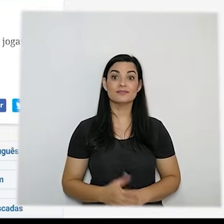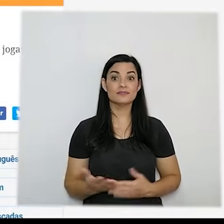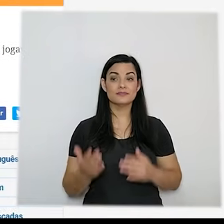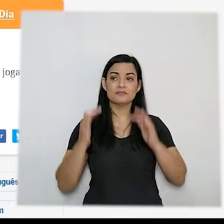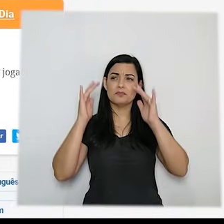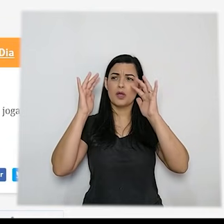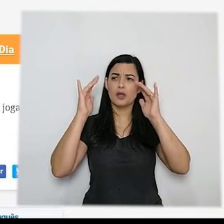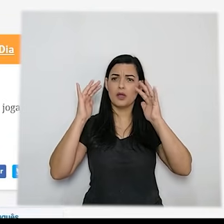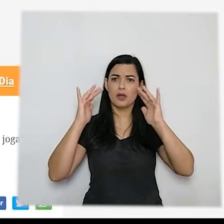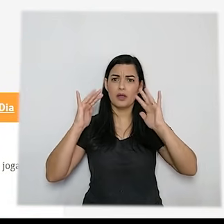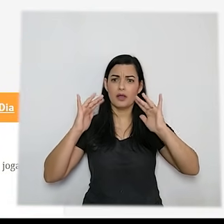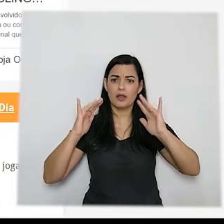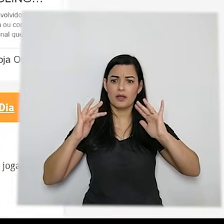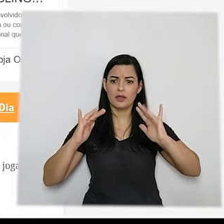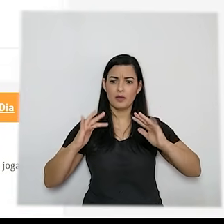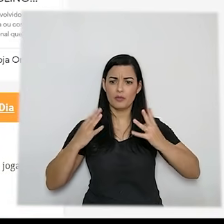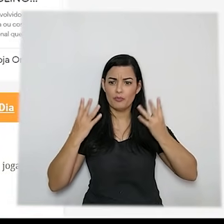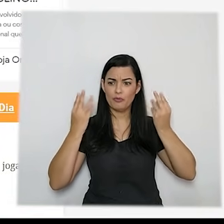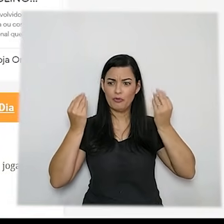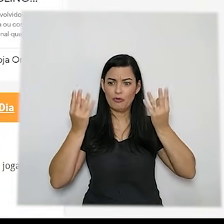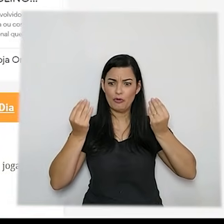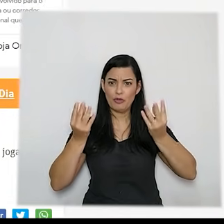E aí, eu tenho